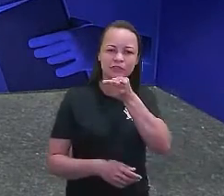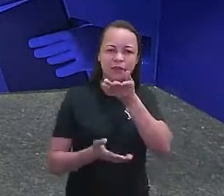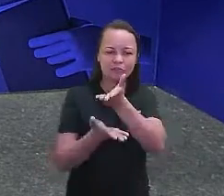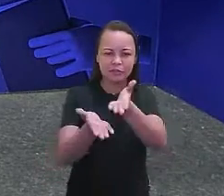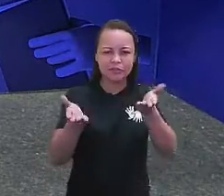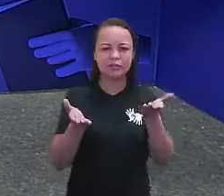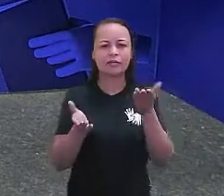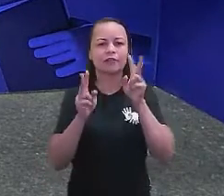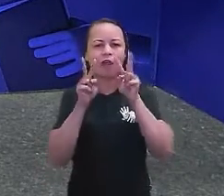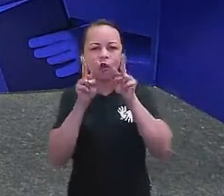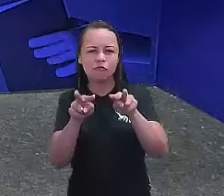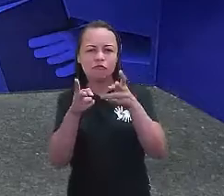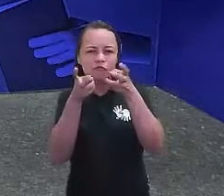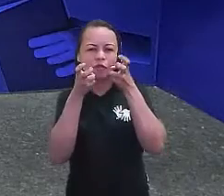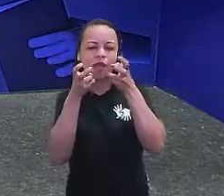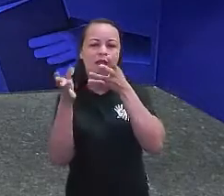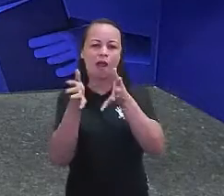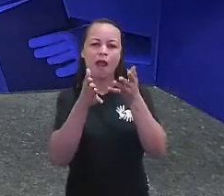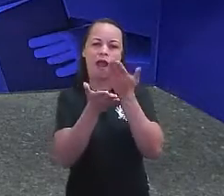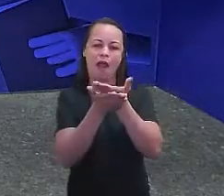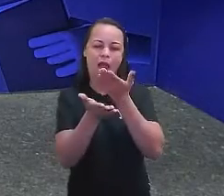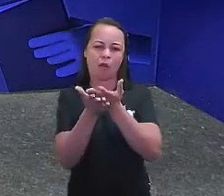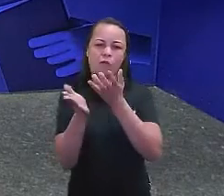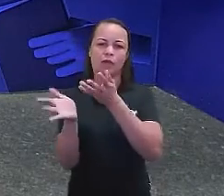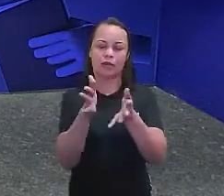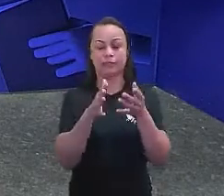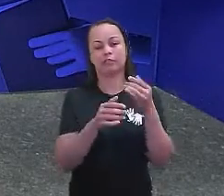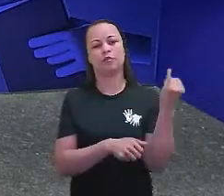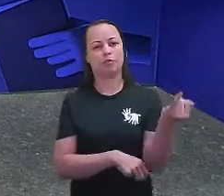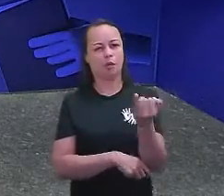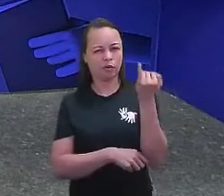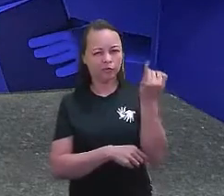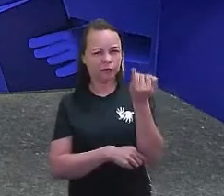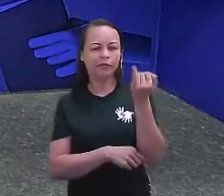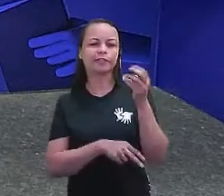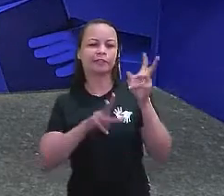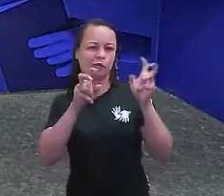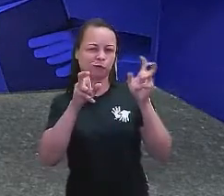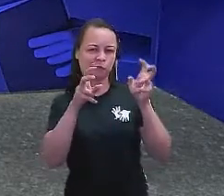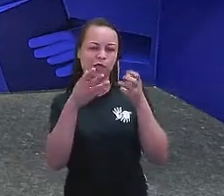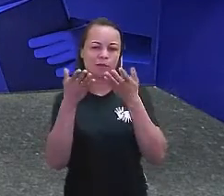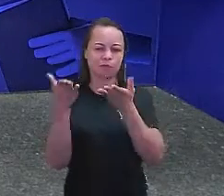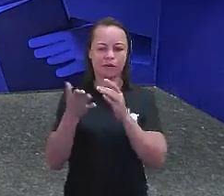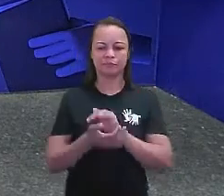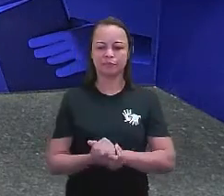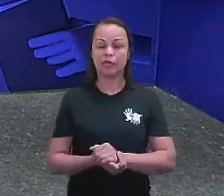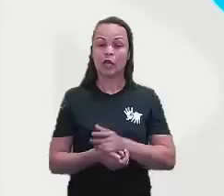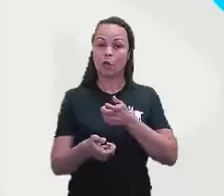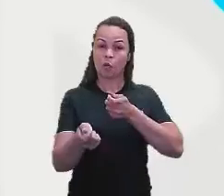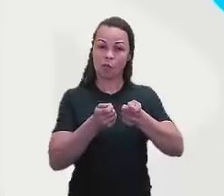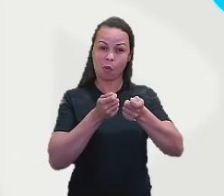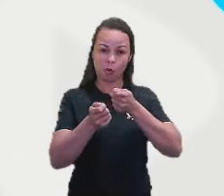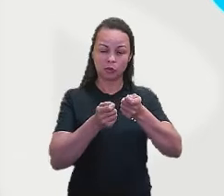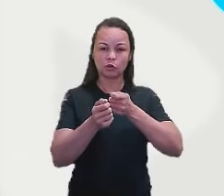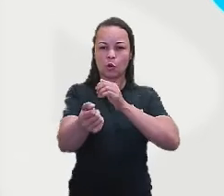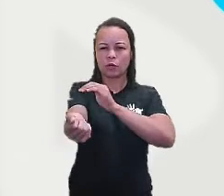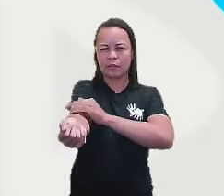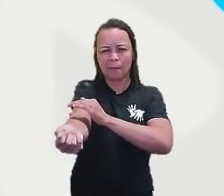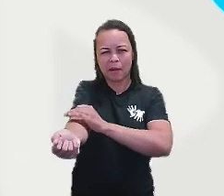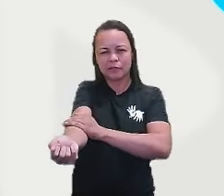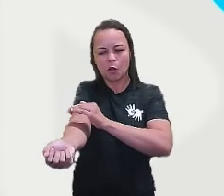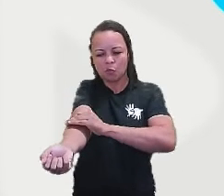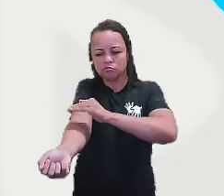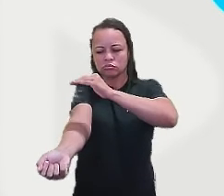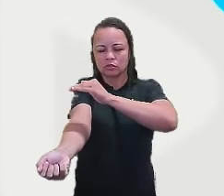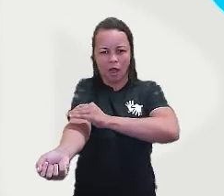de um assunto, de um objeto do conhecimento extremamente relevante e importante, que é controle da pressão arterial. Quando eu